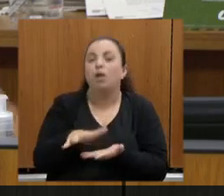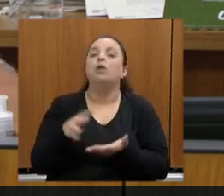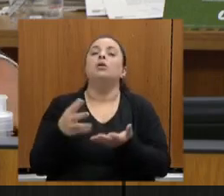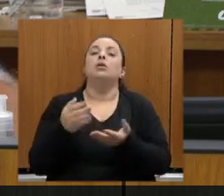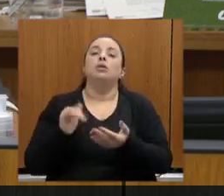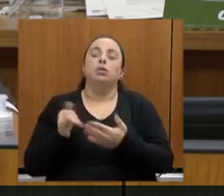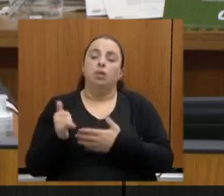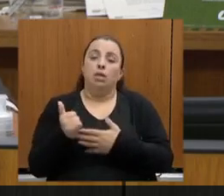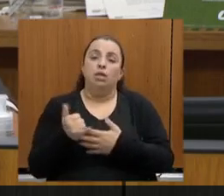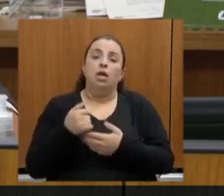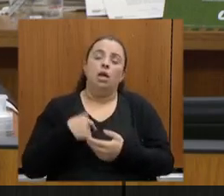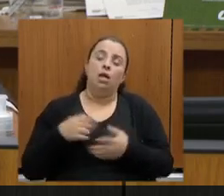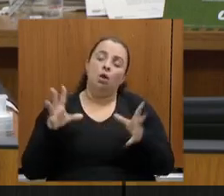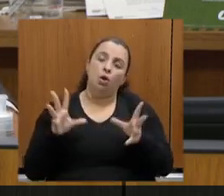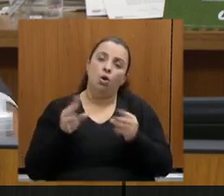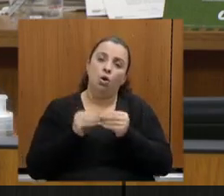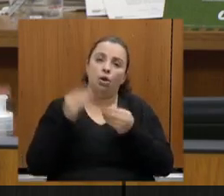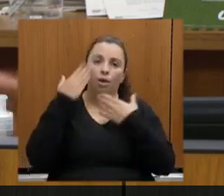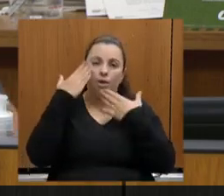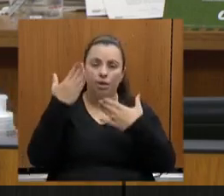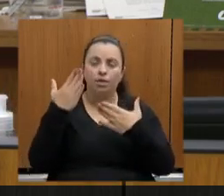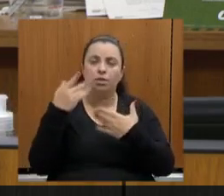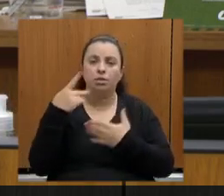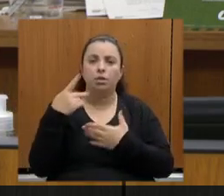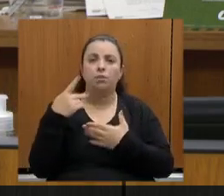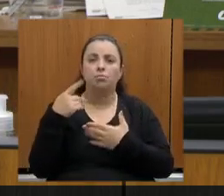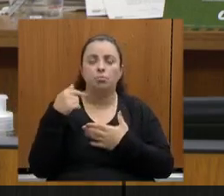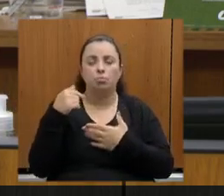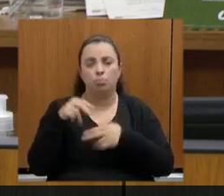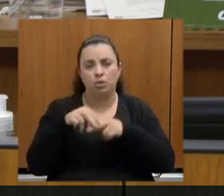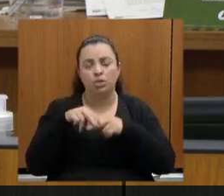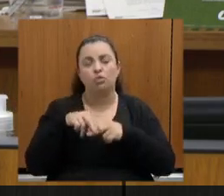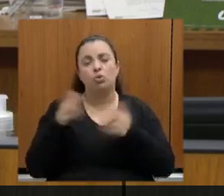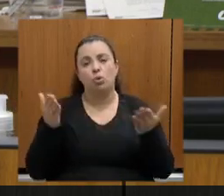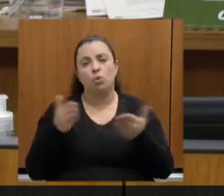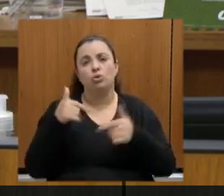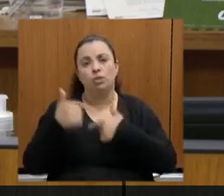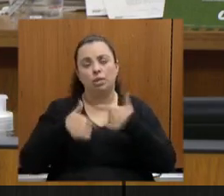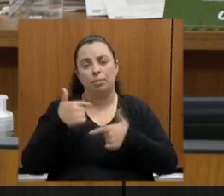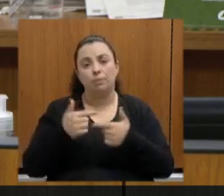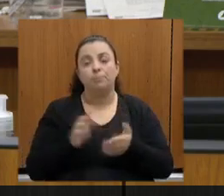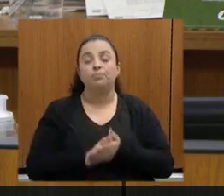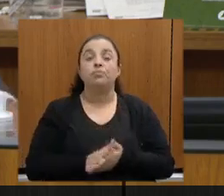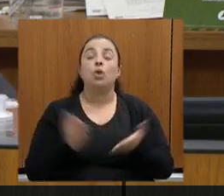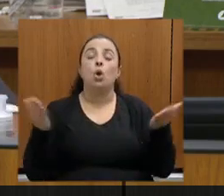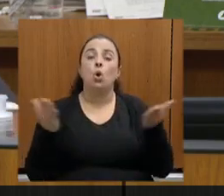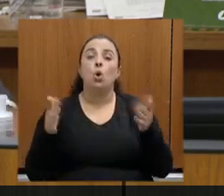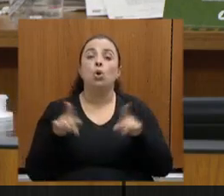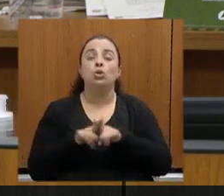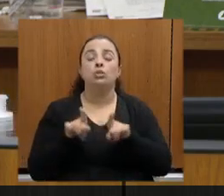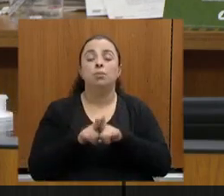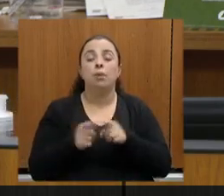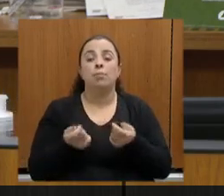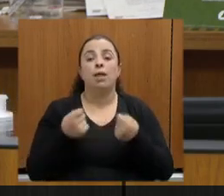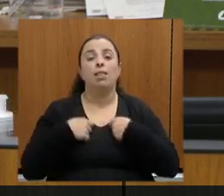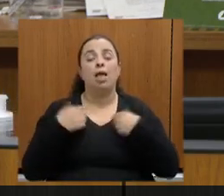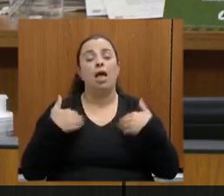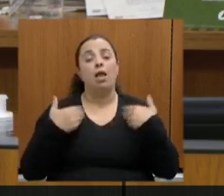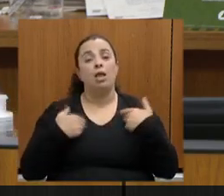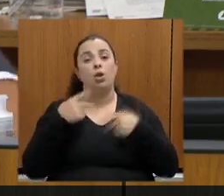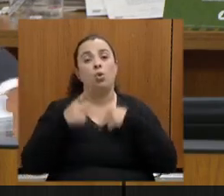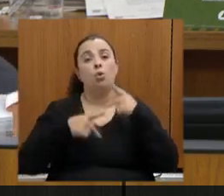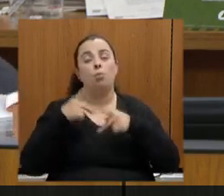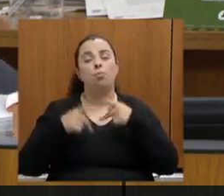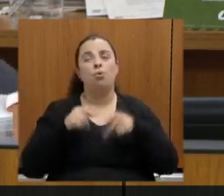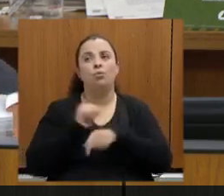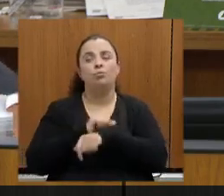por esse trabalho e é né Para dar uma grande alegria para o povo Montes Claros norte-mineiro a